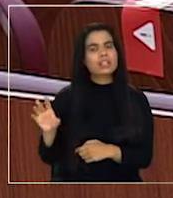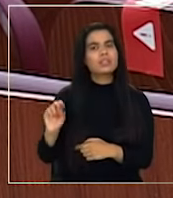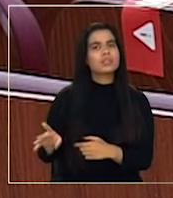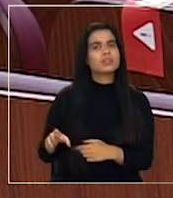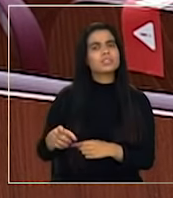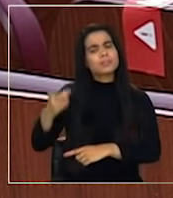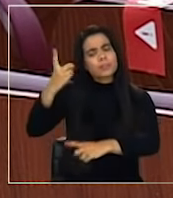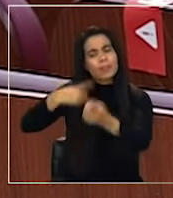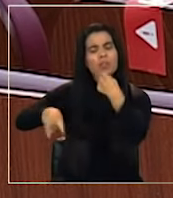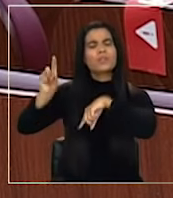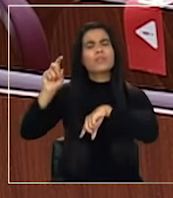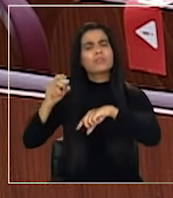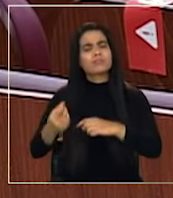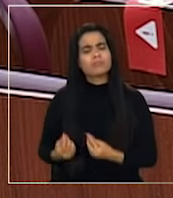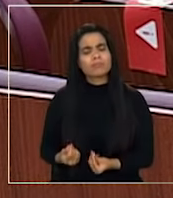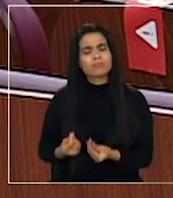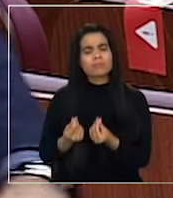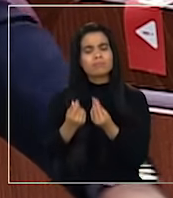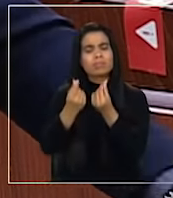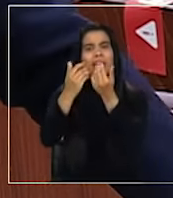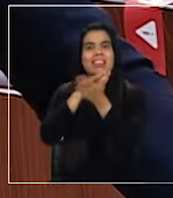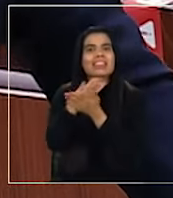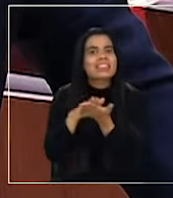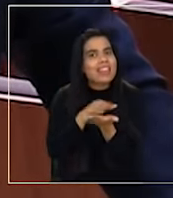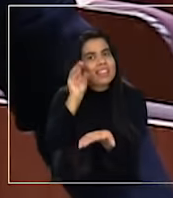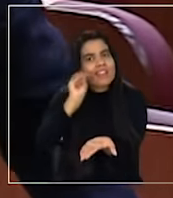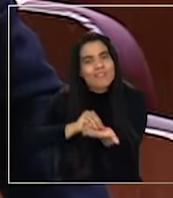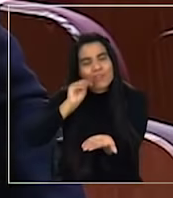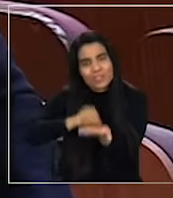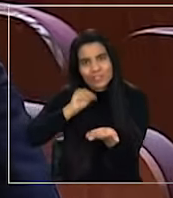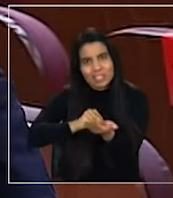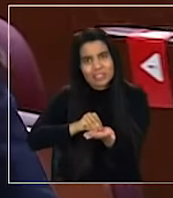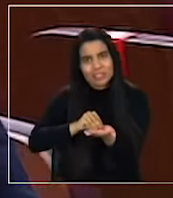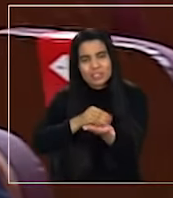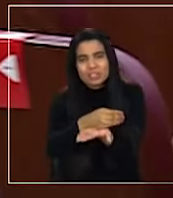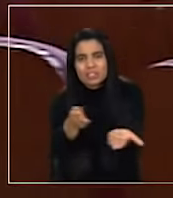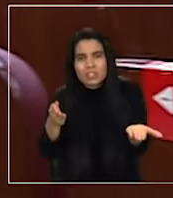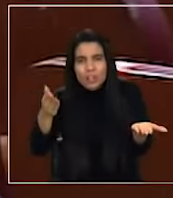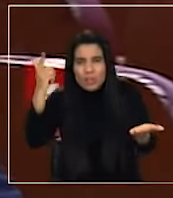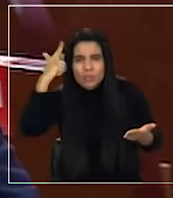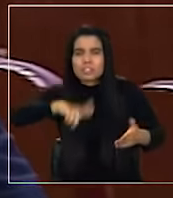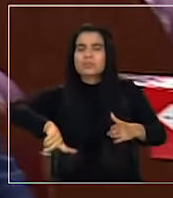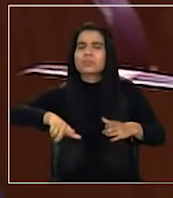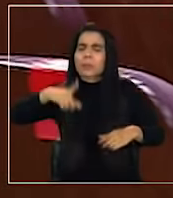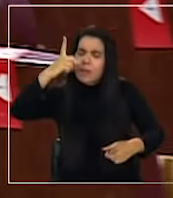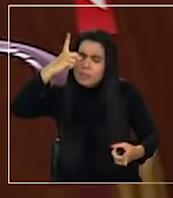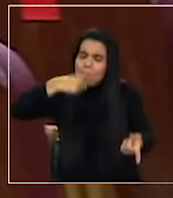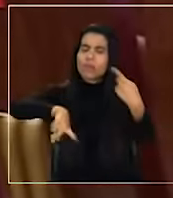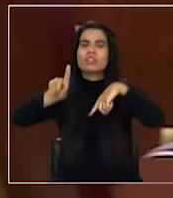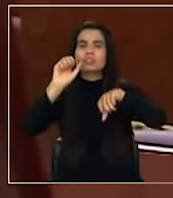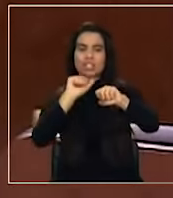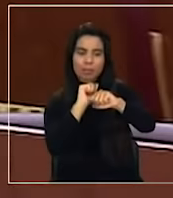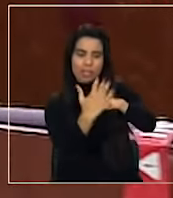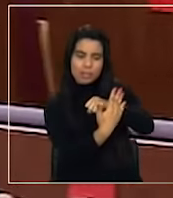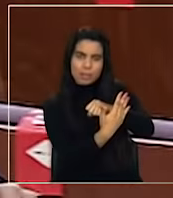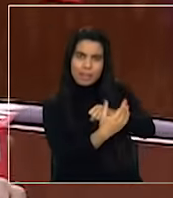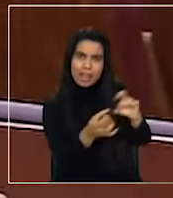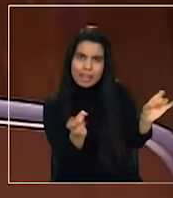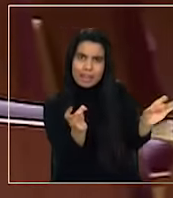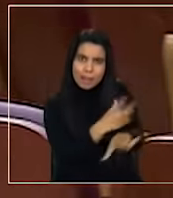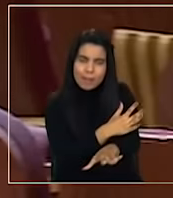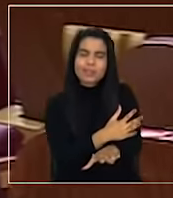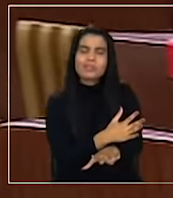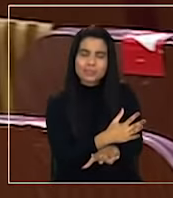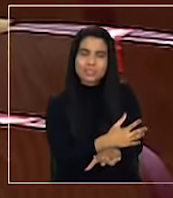vai deixar faltar nada para você. Você vai sair mais forte dessa pandemia, economicamente falando, do que